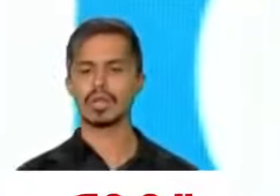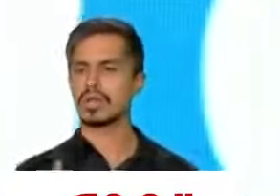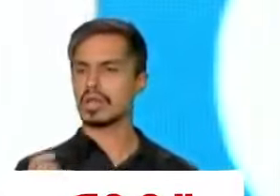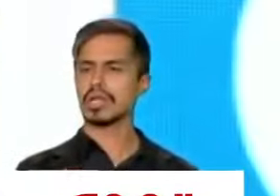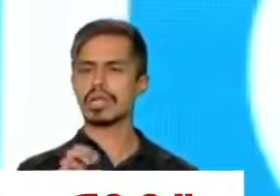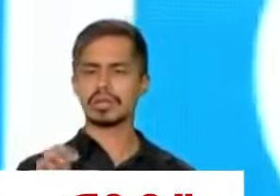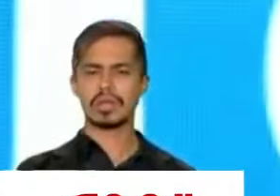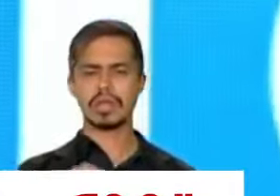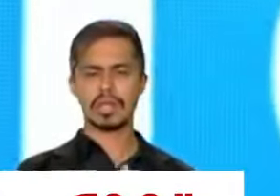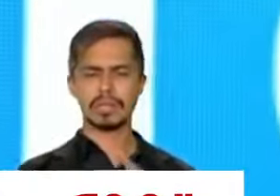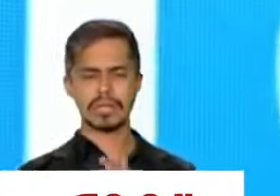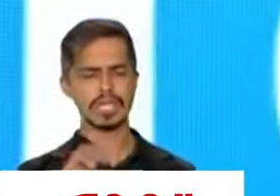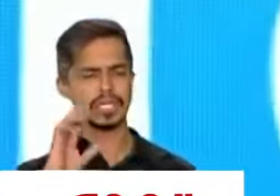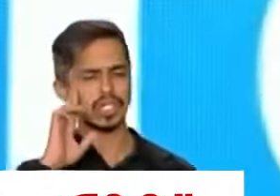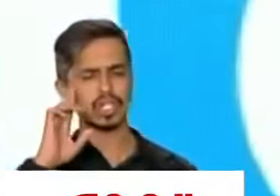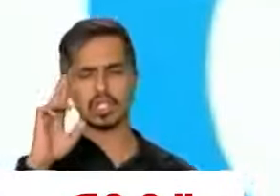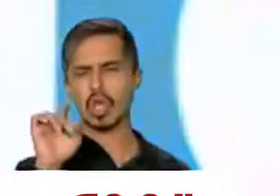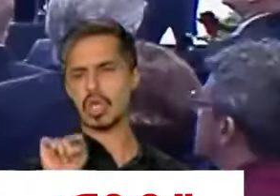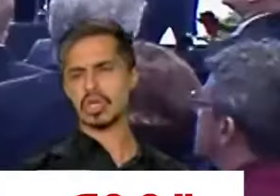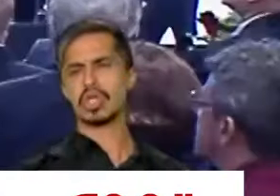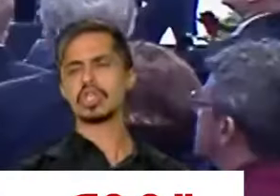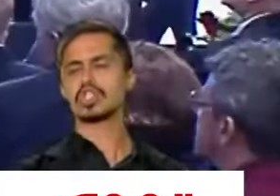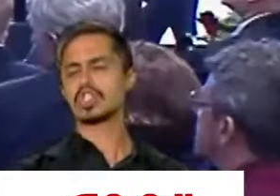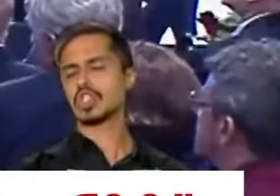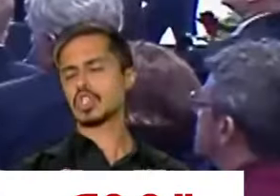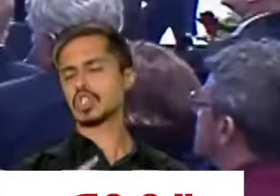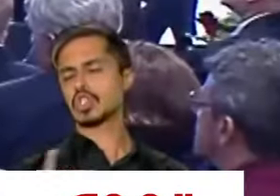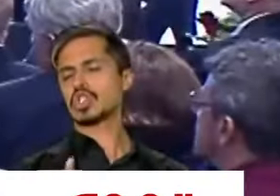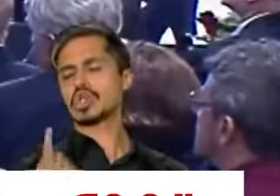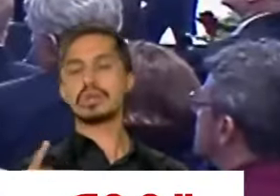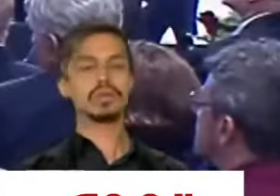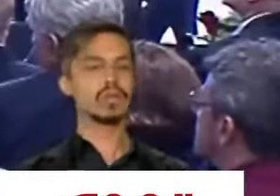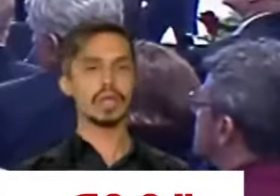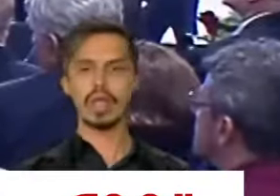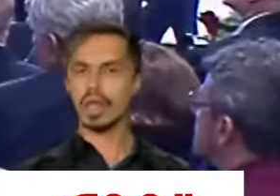sozinho. O empresário fica rico porque teve um trabalhador que trabalhou para ele ficar rico.